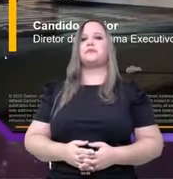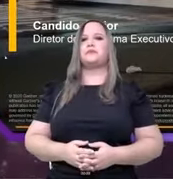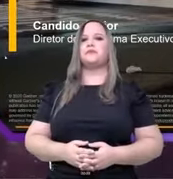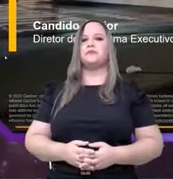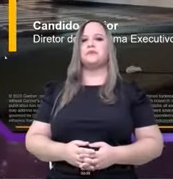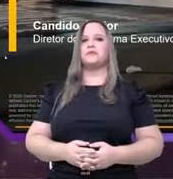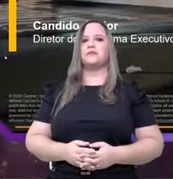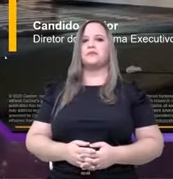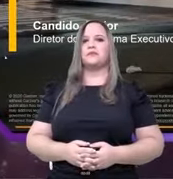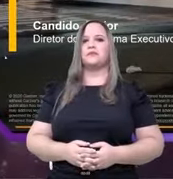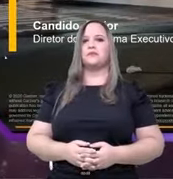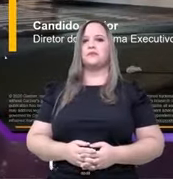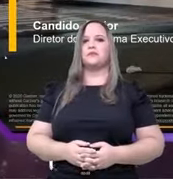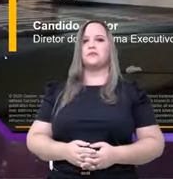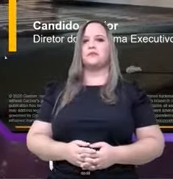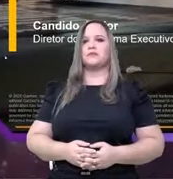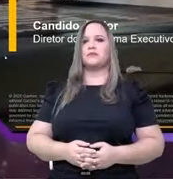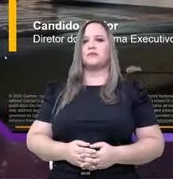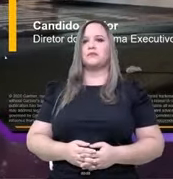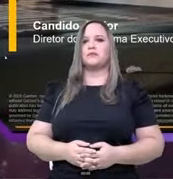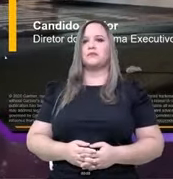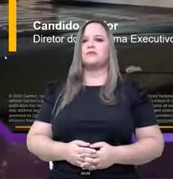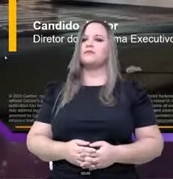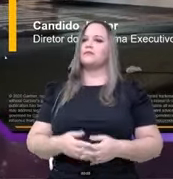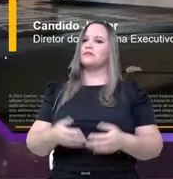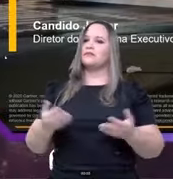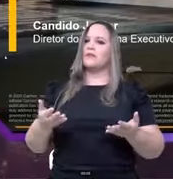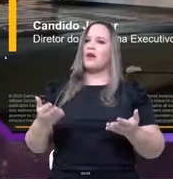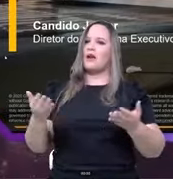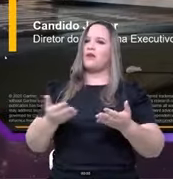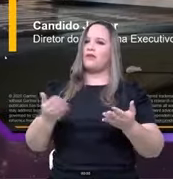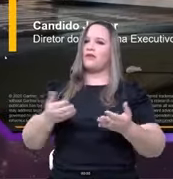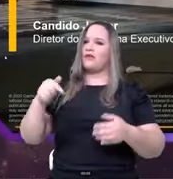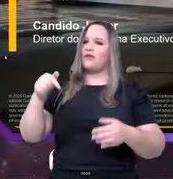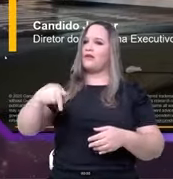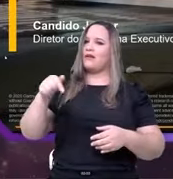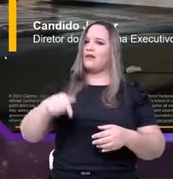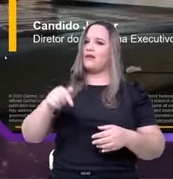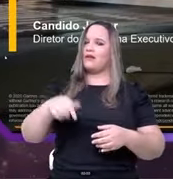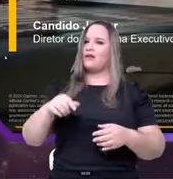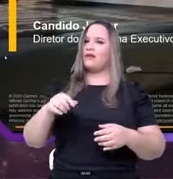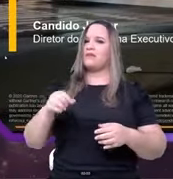Obrigado pela oportunidade de defender a inovação e